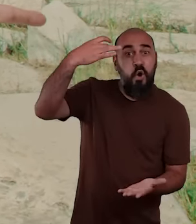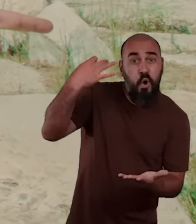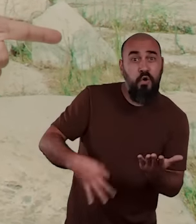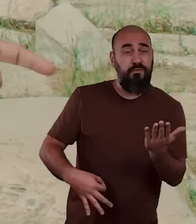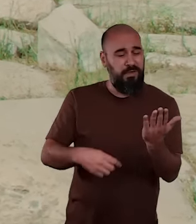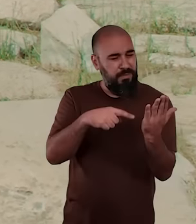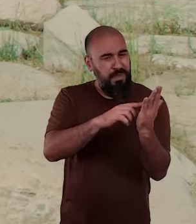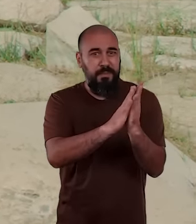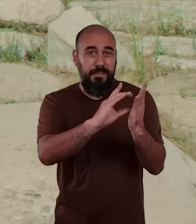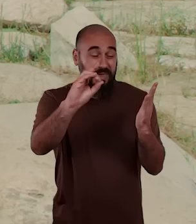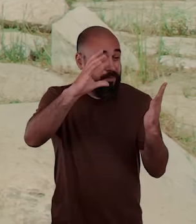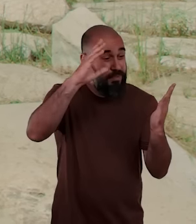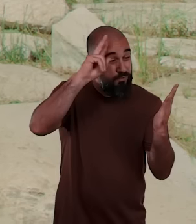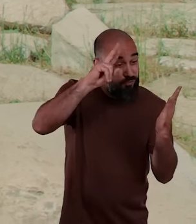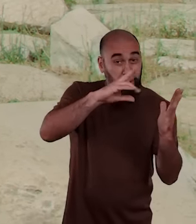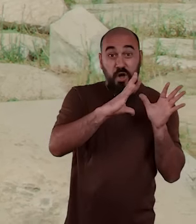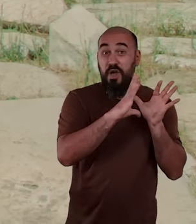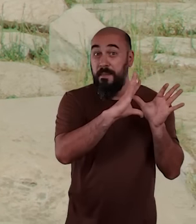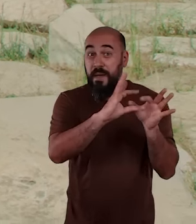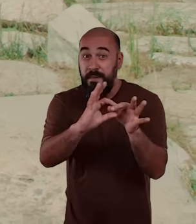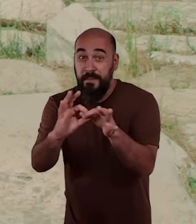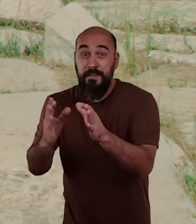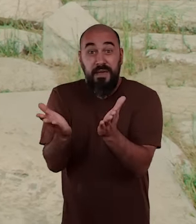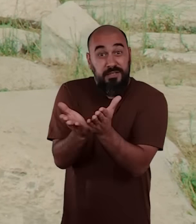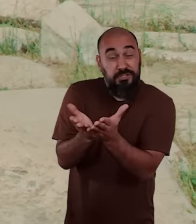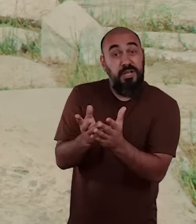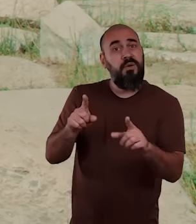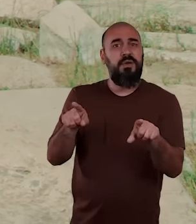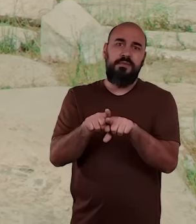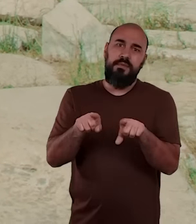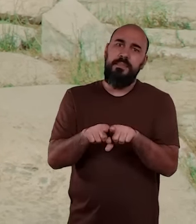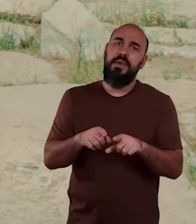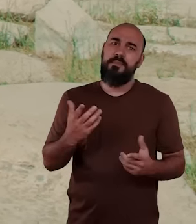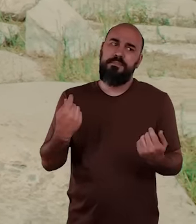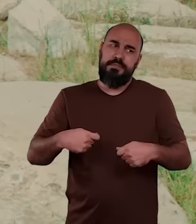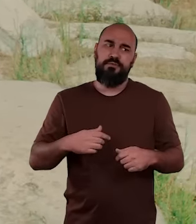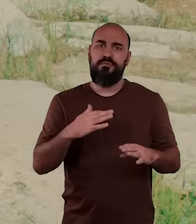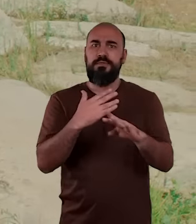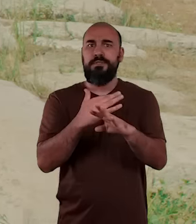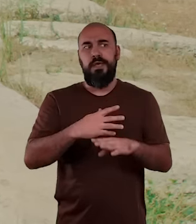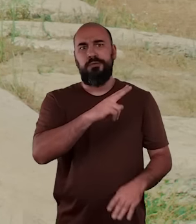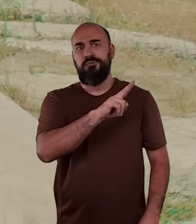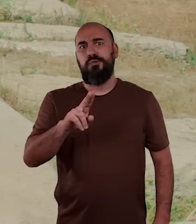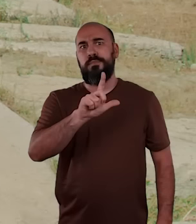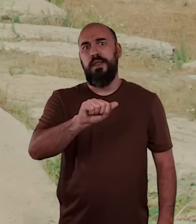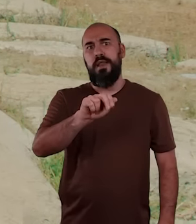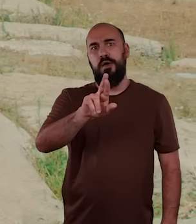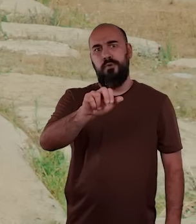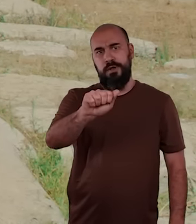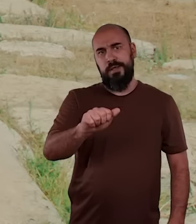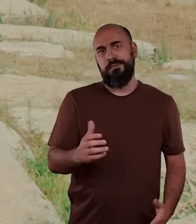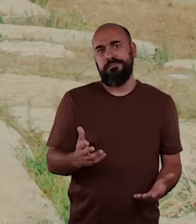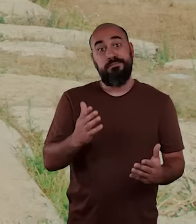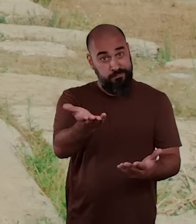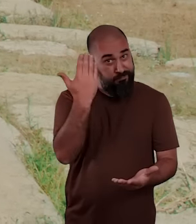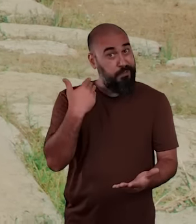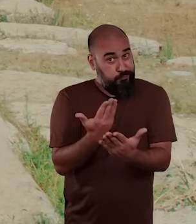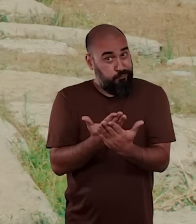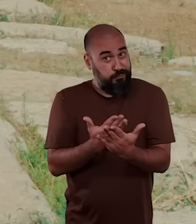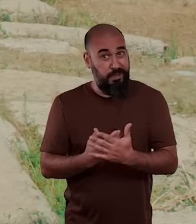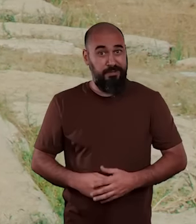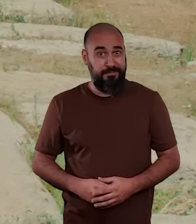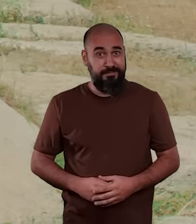historicidade da Bíblia Sagrada, dão contexto para a história do cristianismo e agora também tenho que conseguir uma cidade para minha esposa. Não sai daí porque o